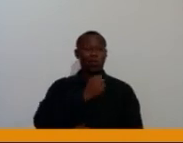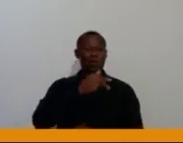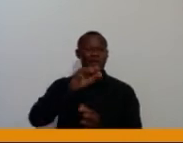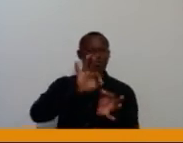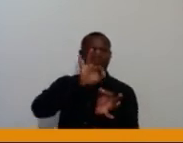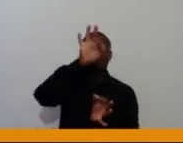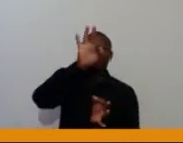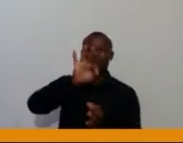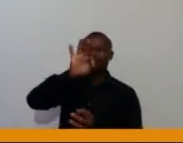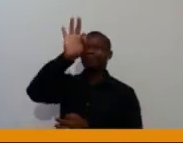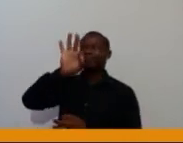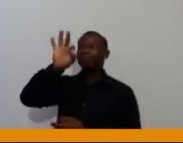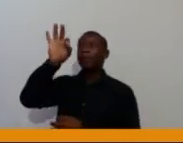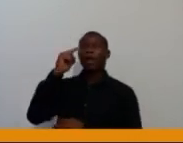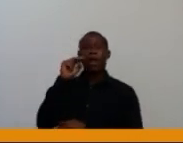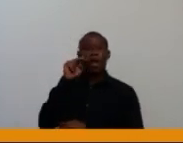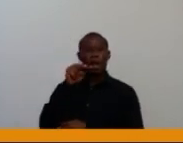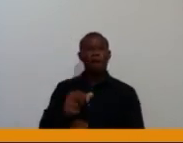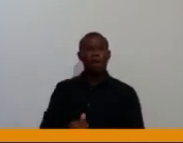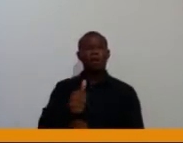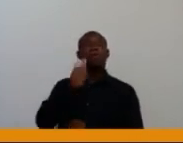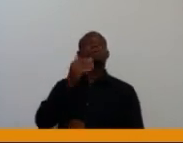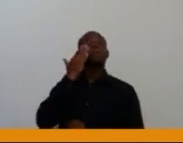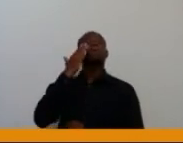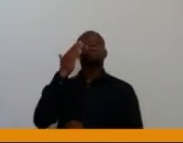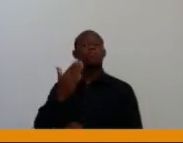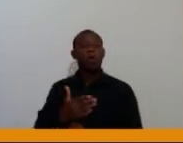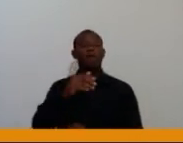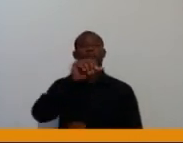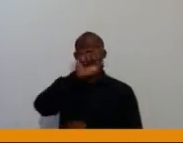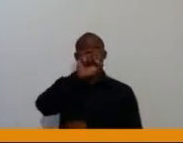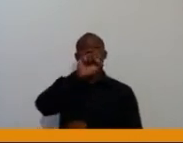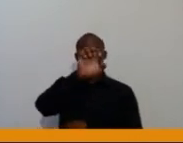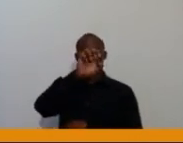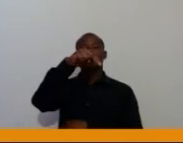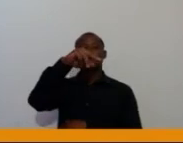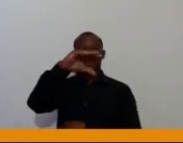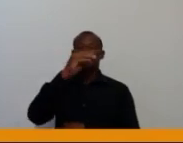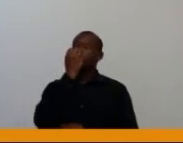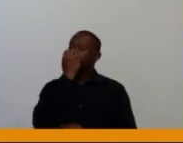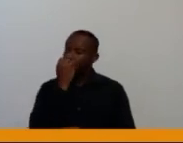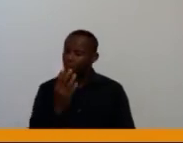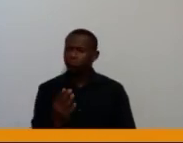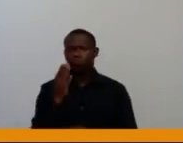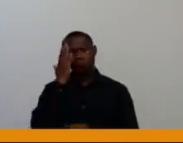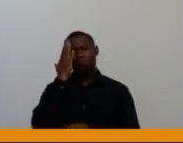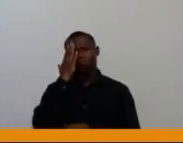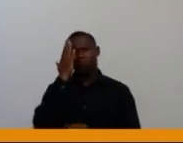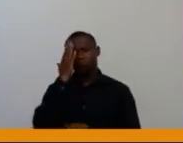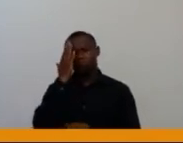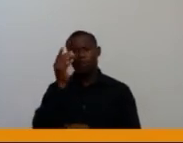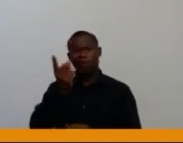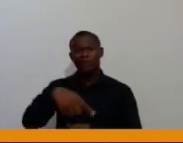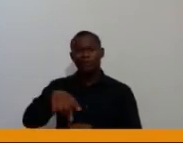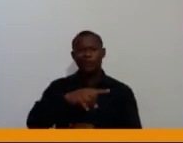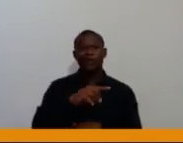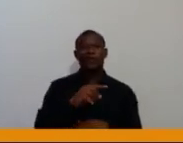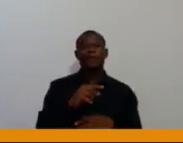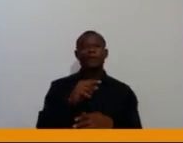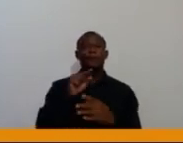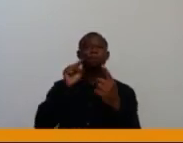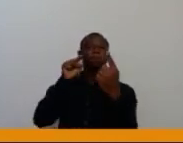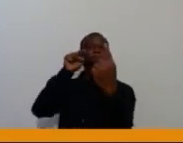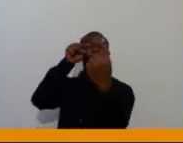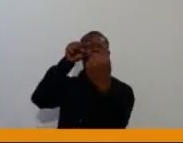mostram o reconhecimento. Tenho certeza que nós vamos alçar voos maiores, porque estamos